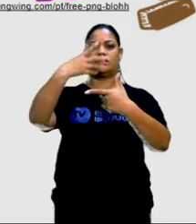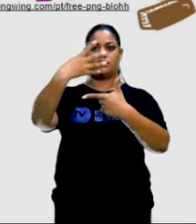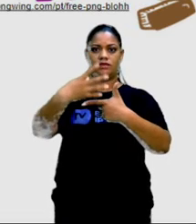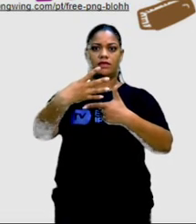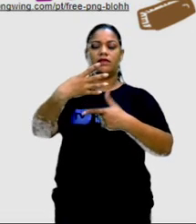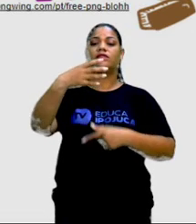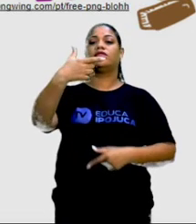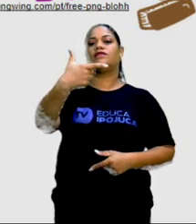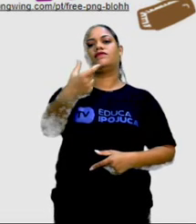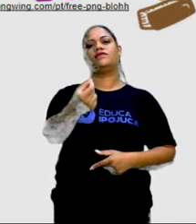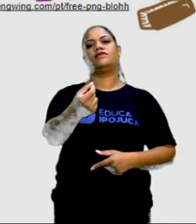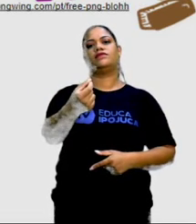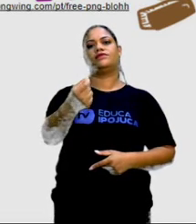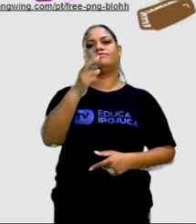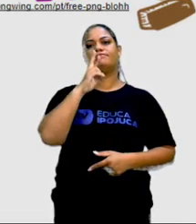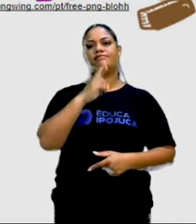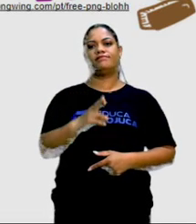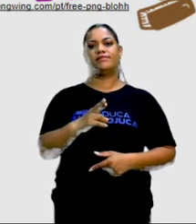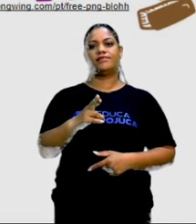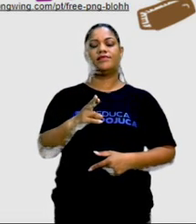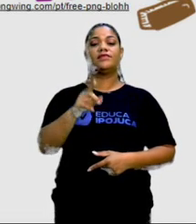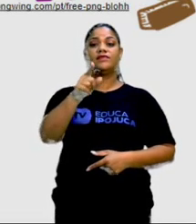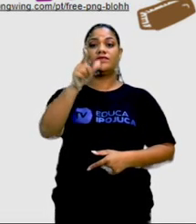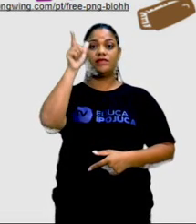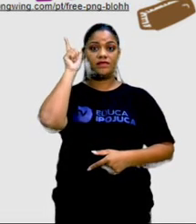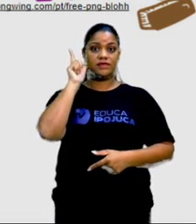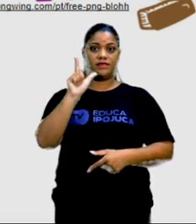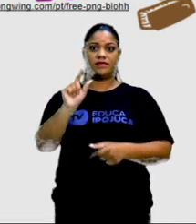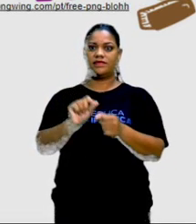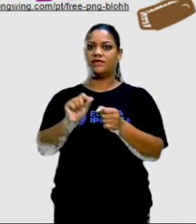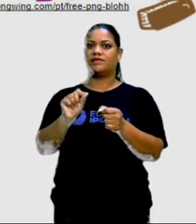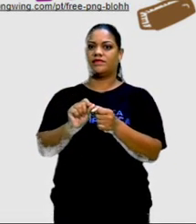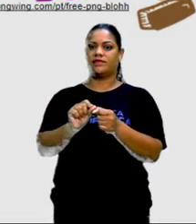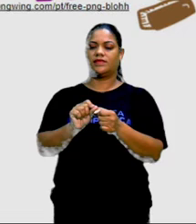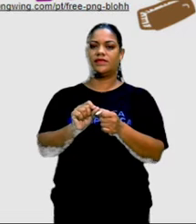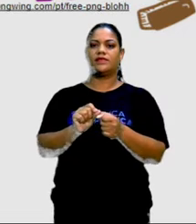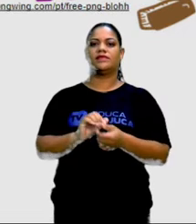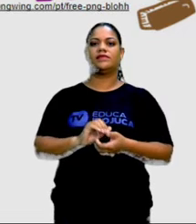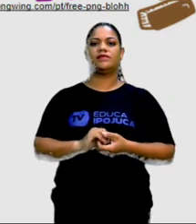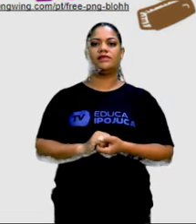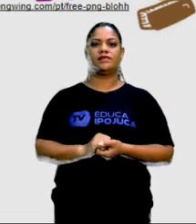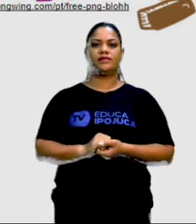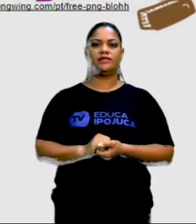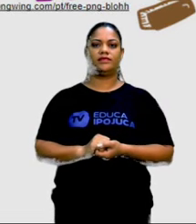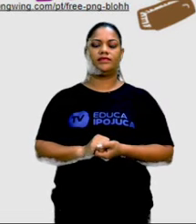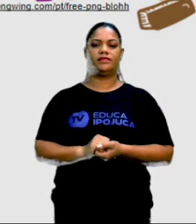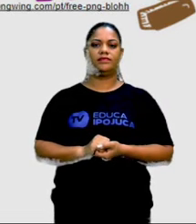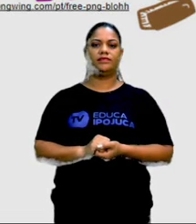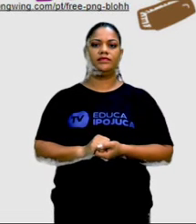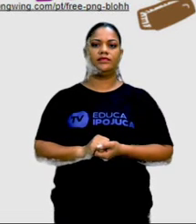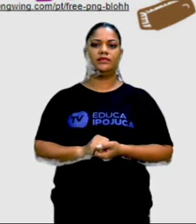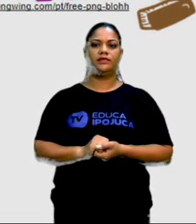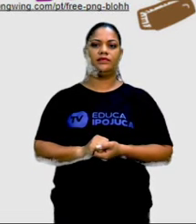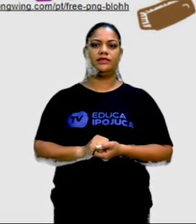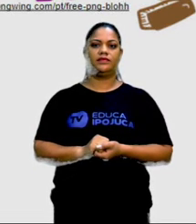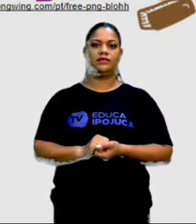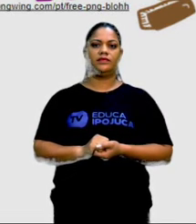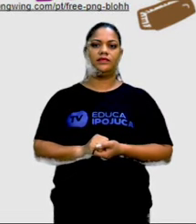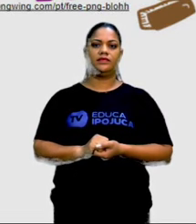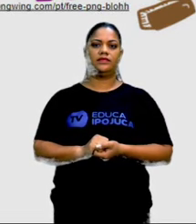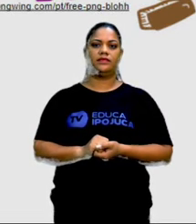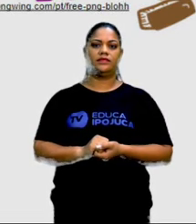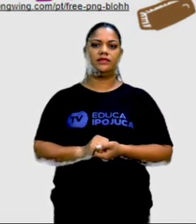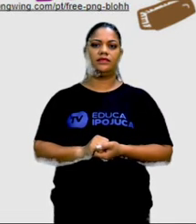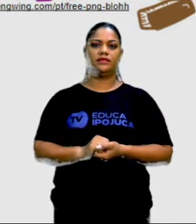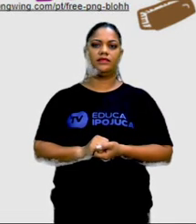20. Então você compreendeu que você consegue. Veja aqui, não é? Se você tem